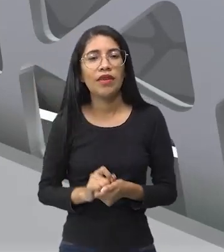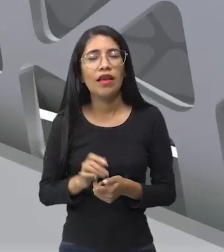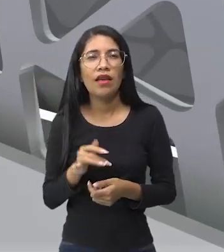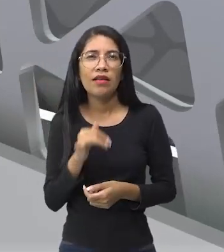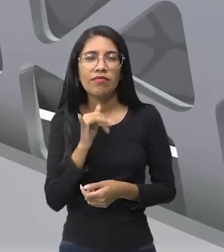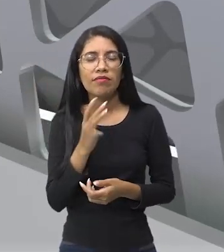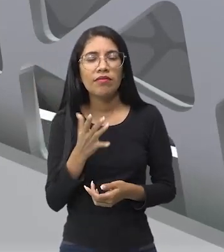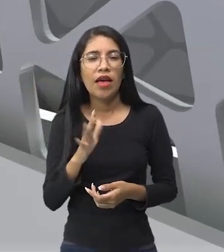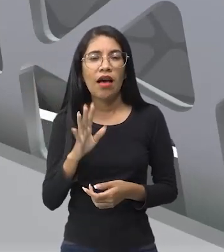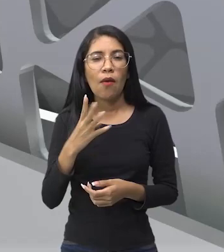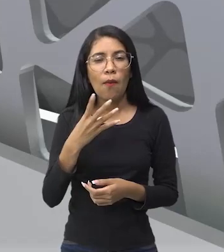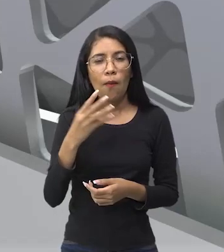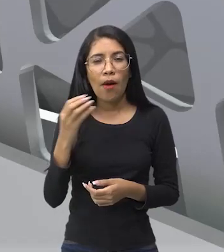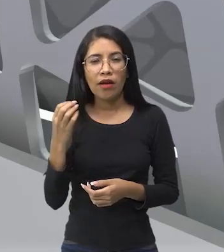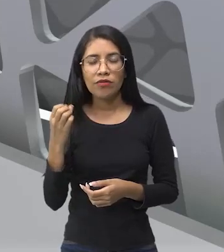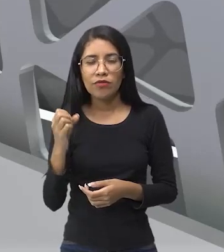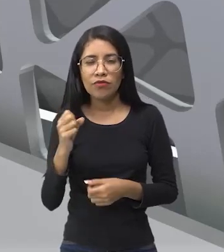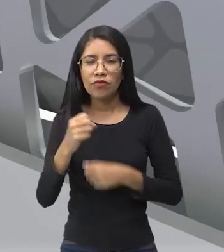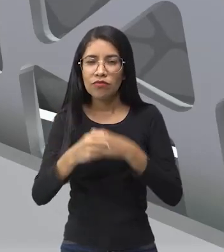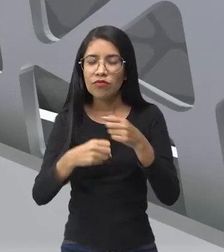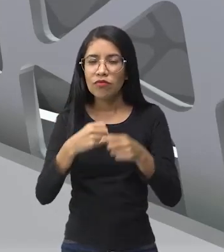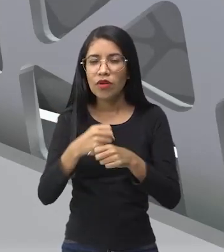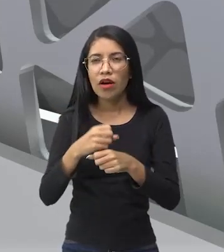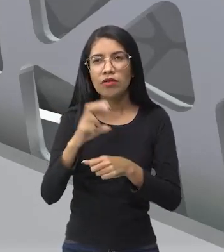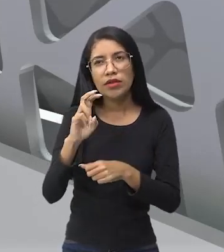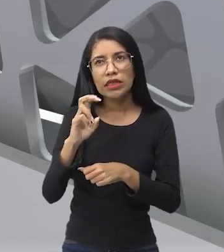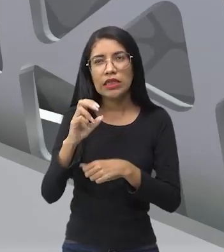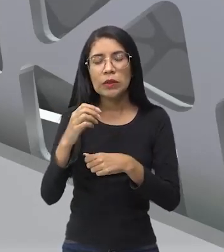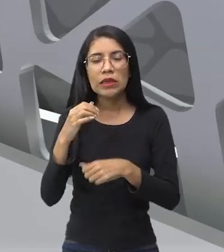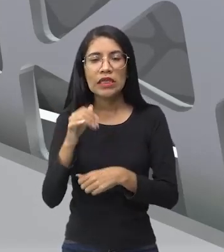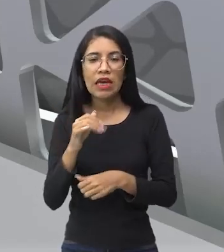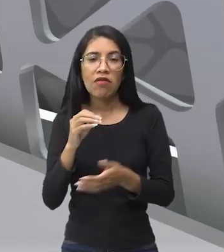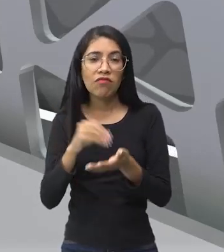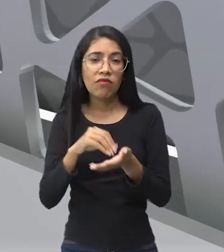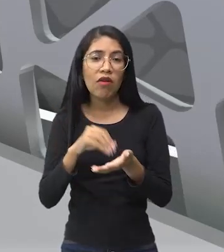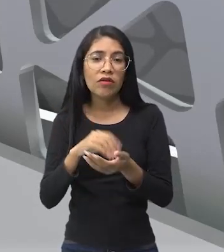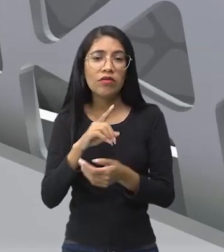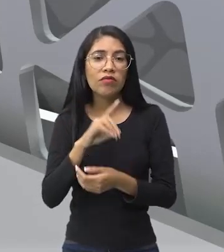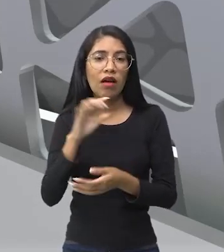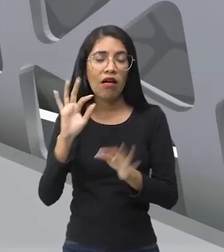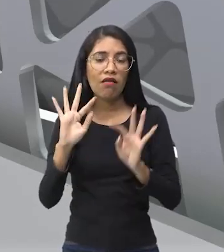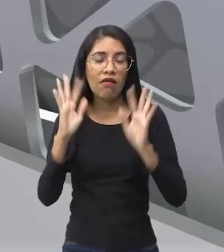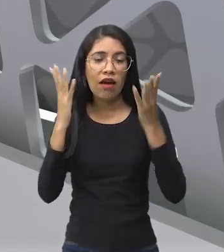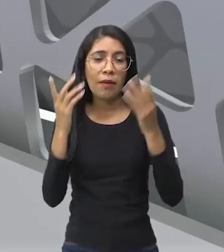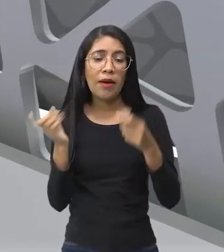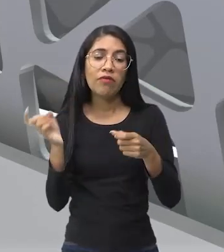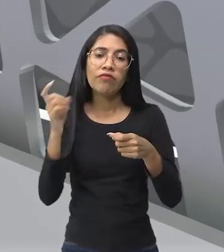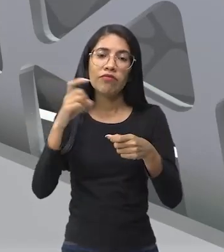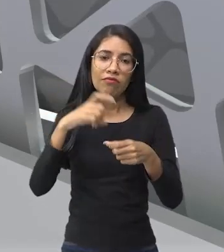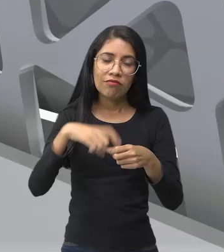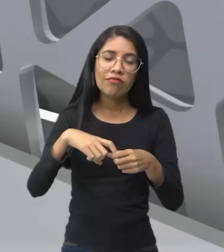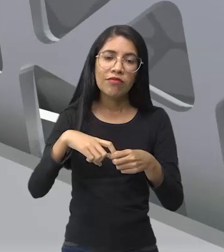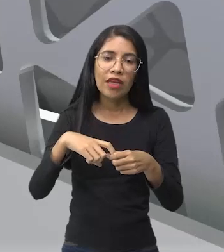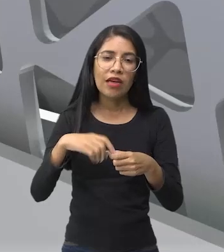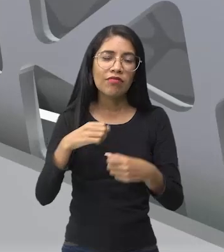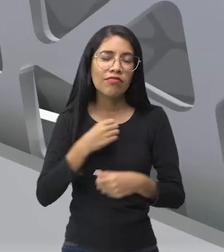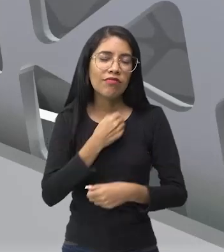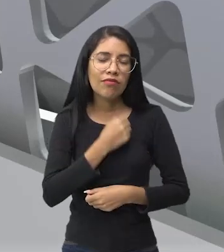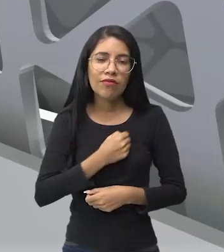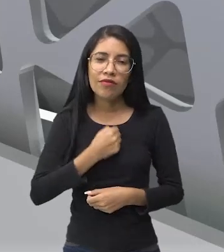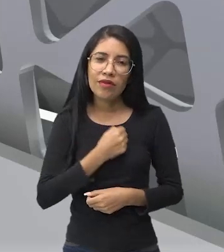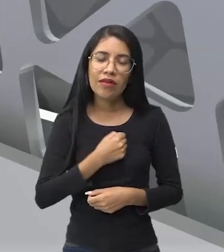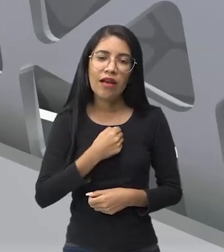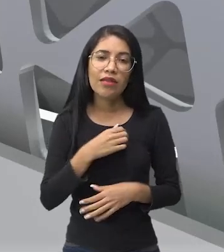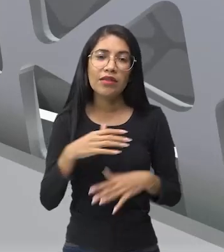passei 4 anos, mais ou menos, 5, sem ir ao festival. Mas retornei, estava morrendo de saudade. Então,